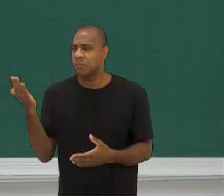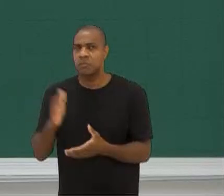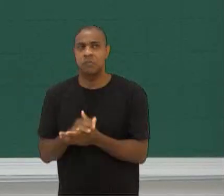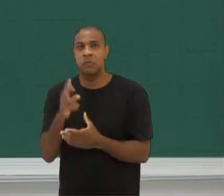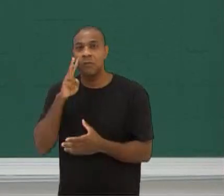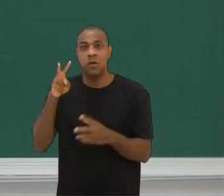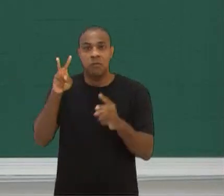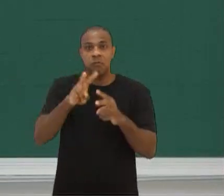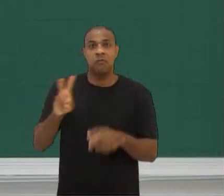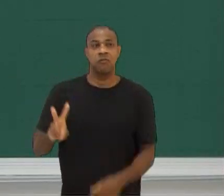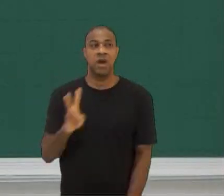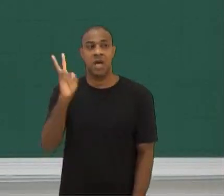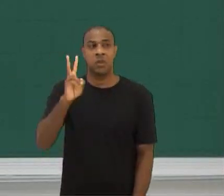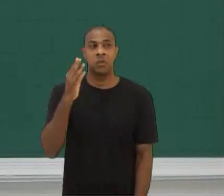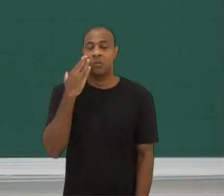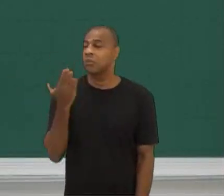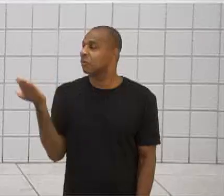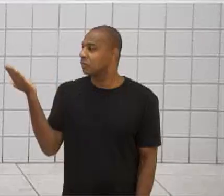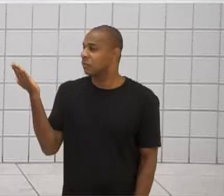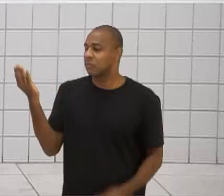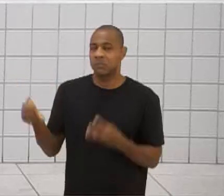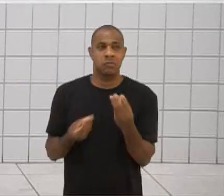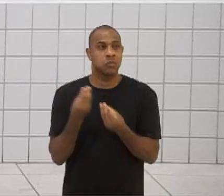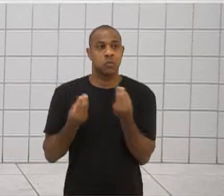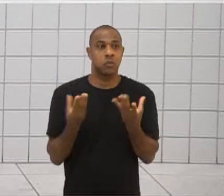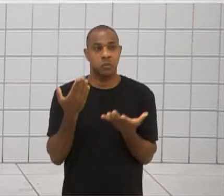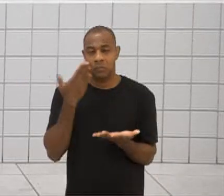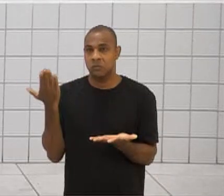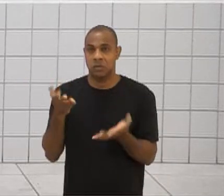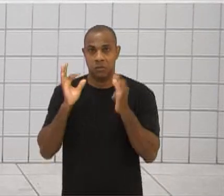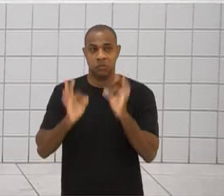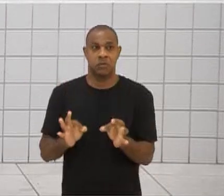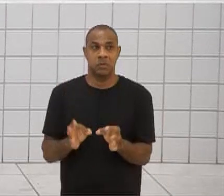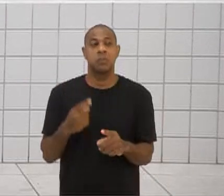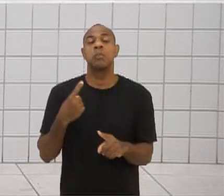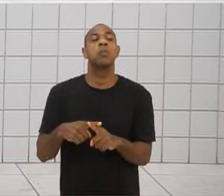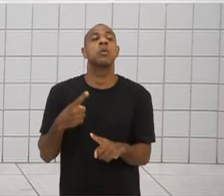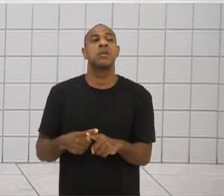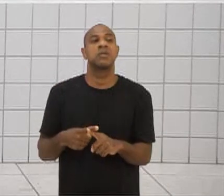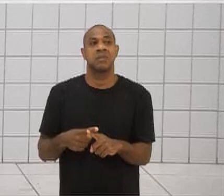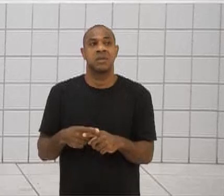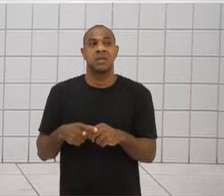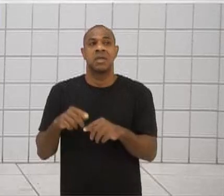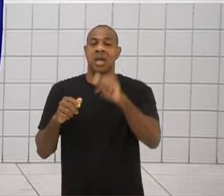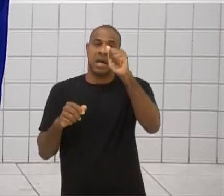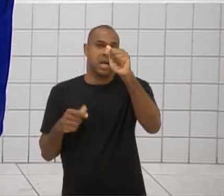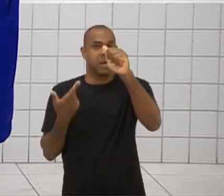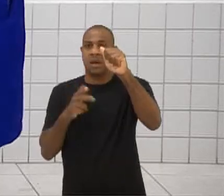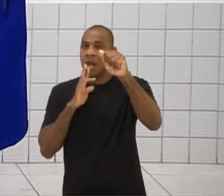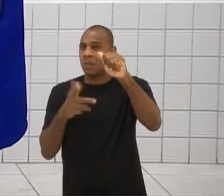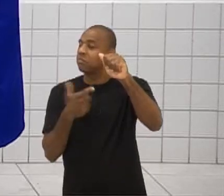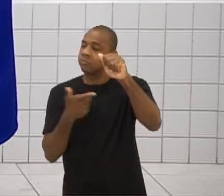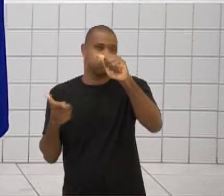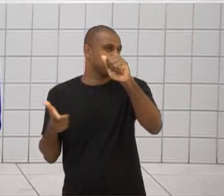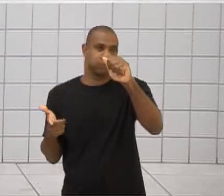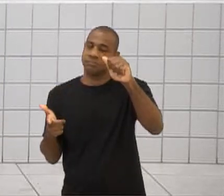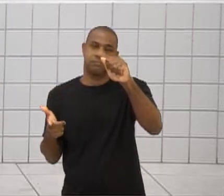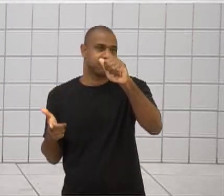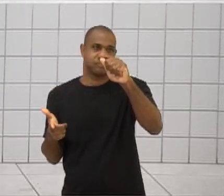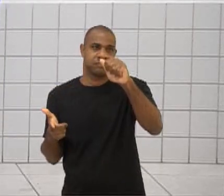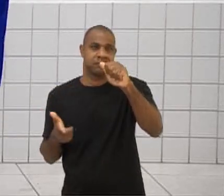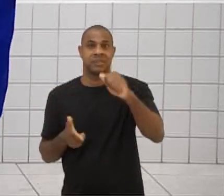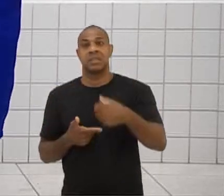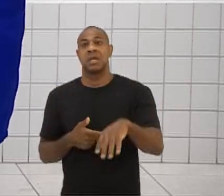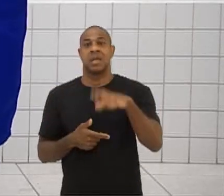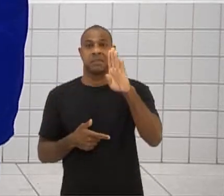cosseno de 0 é 1, não é 0. Então, já confirmamos por que eliminou a primeira. Então, veja aí, ó, justamente a dúvida da aluna,